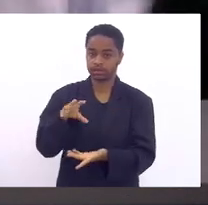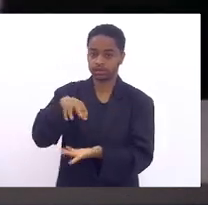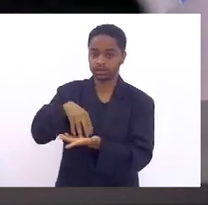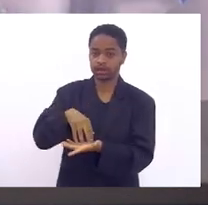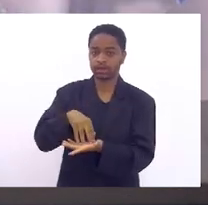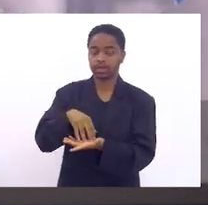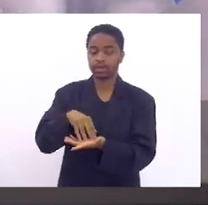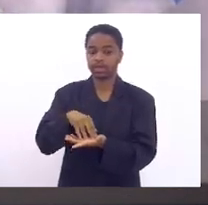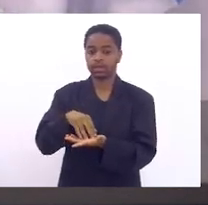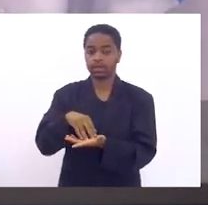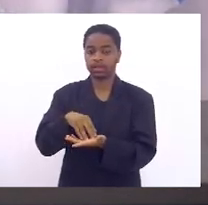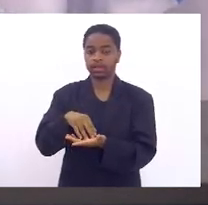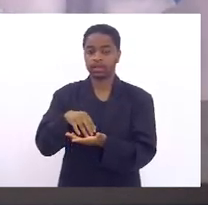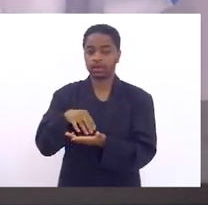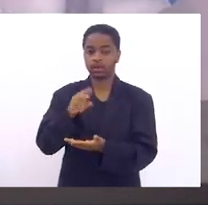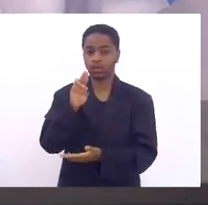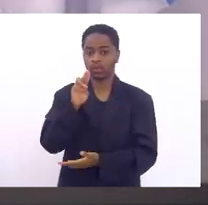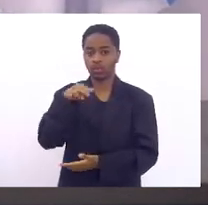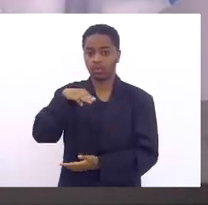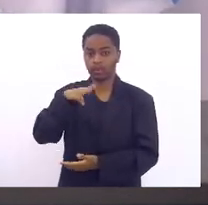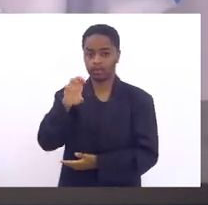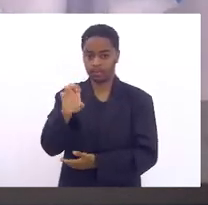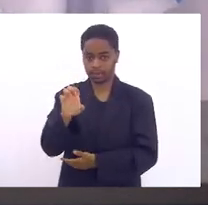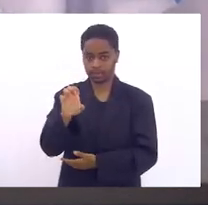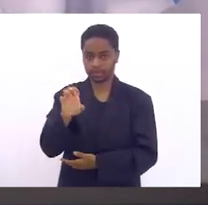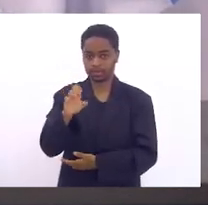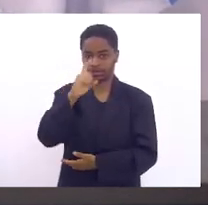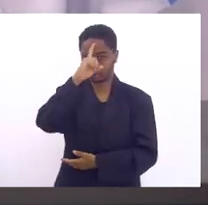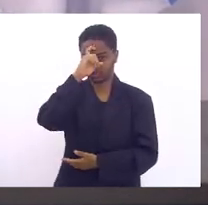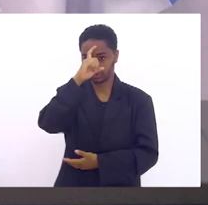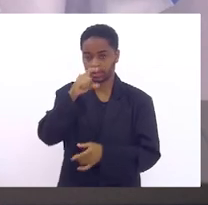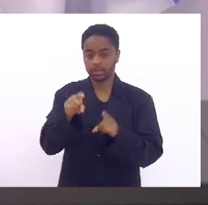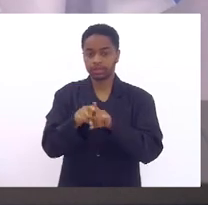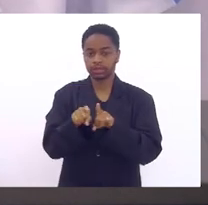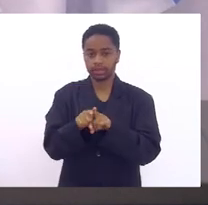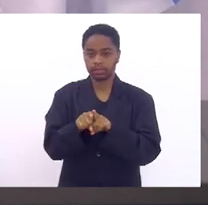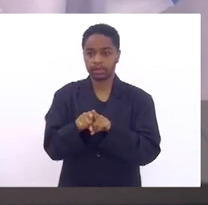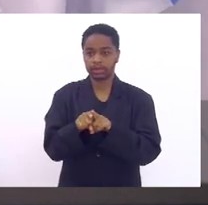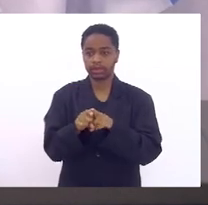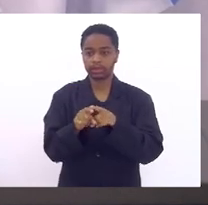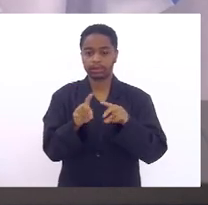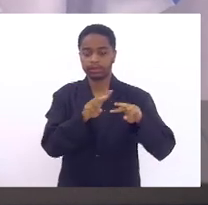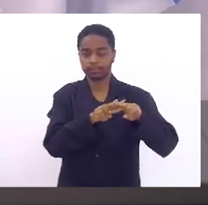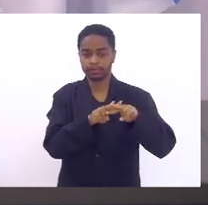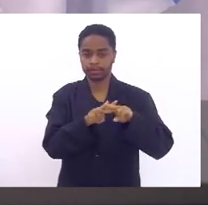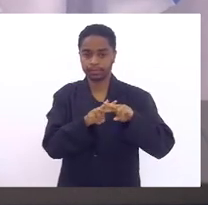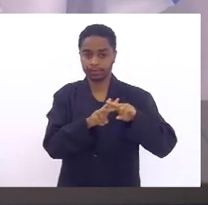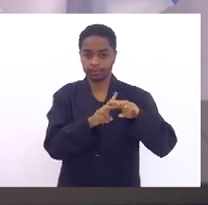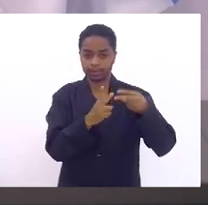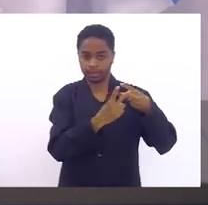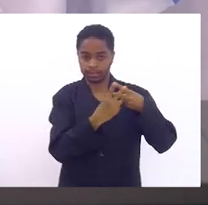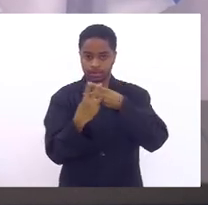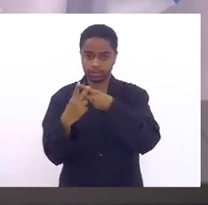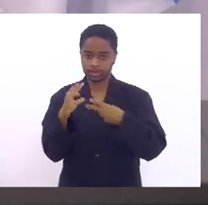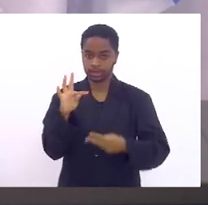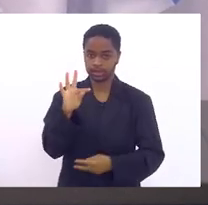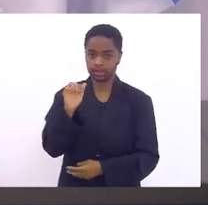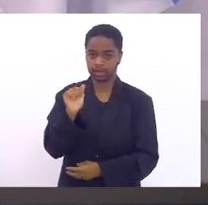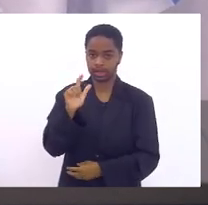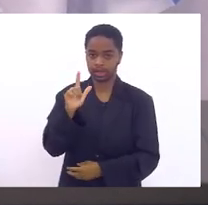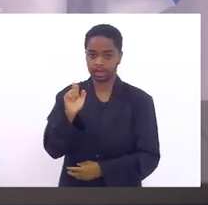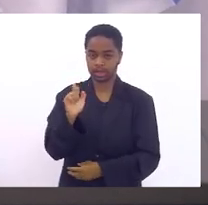im umi na e a penitenciária talavera Bruce como havia comentado com